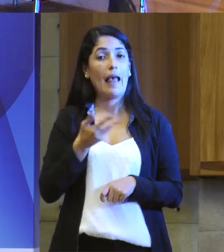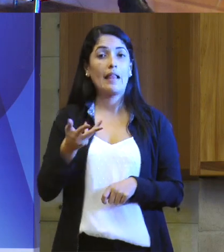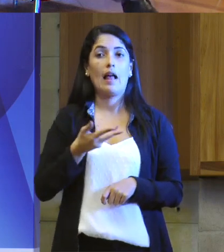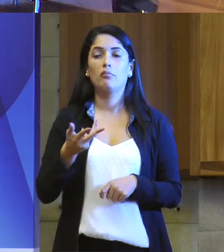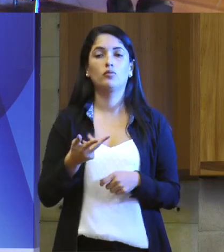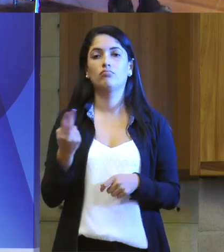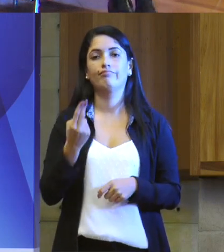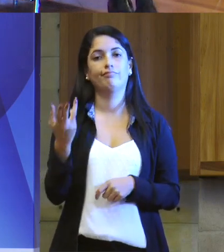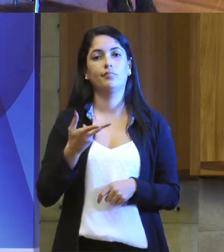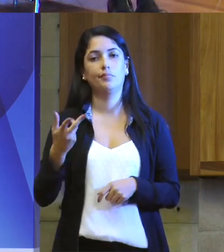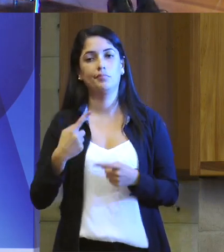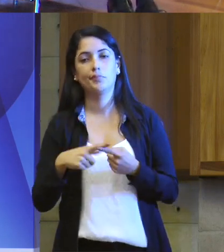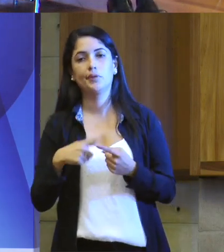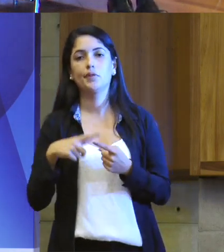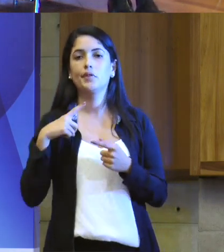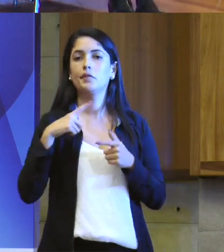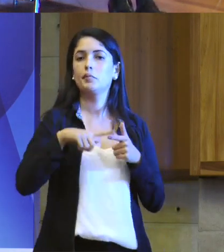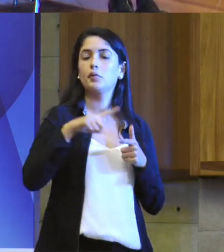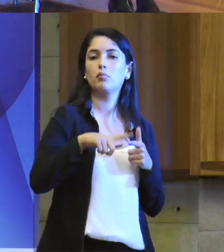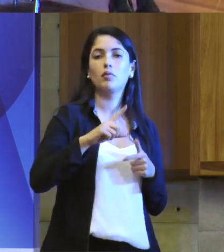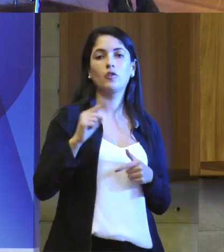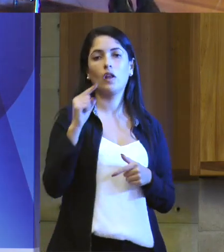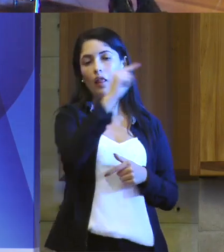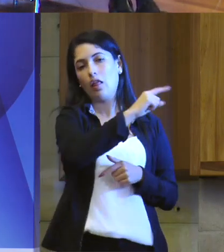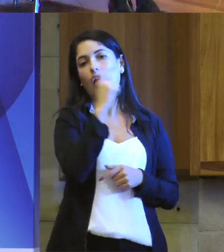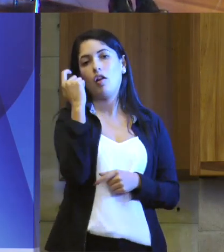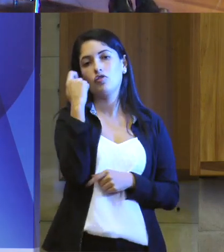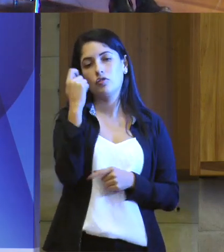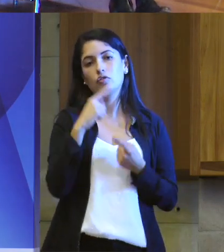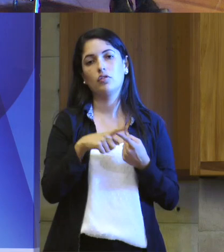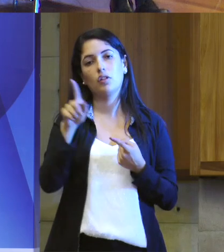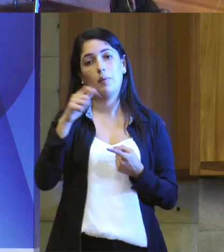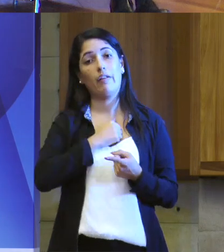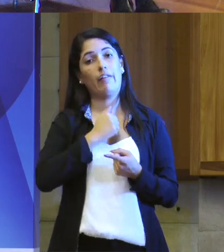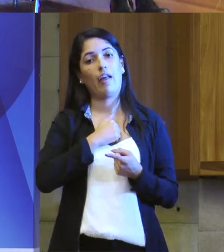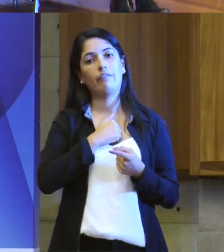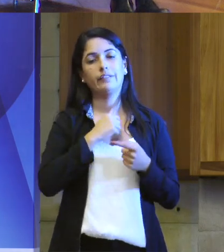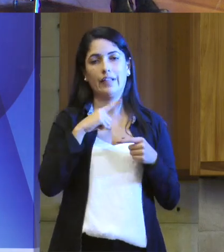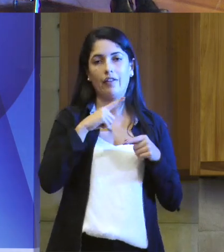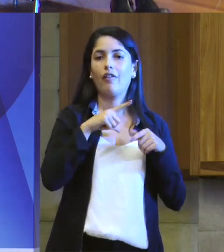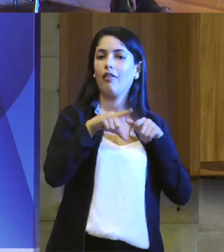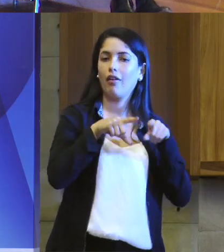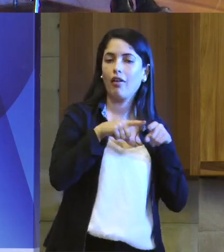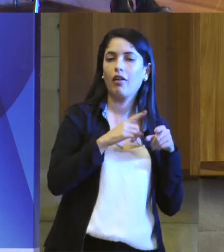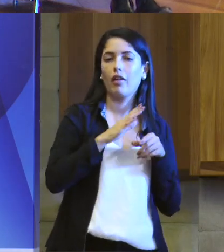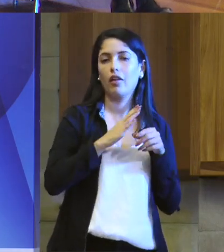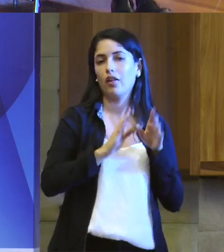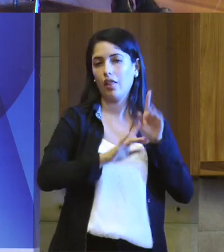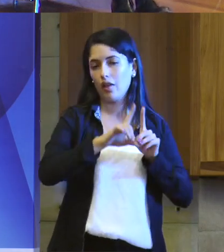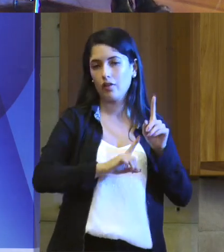não fomos mais rápido porque nós tivemos o processo eleitoral na argentina e o processo eleitoral no canadá isso acabou